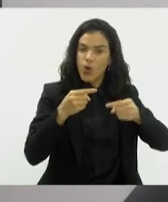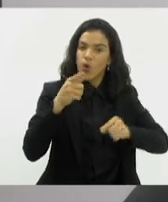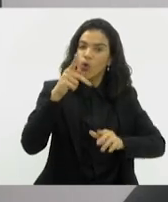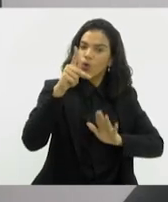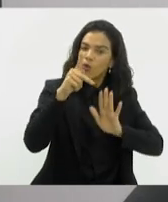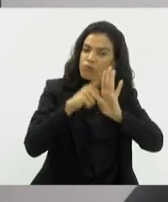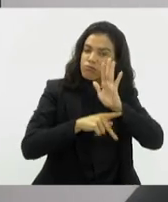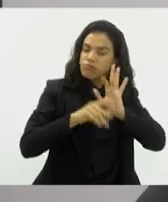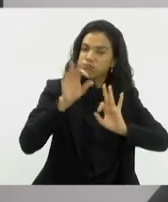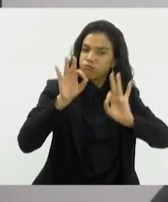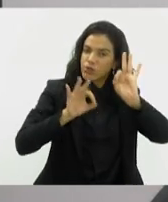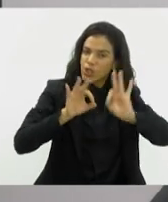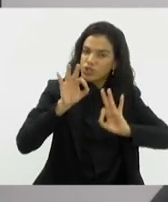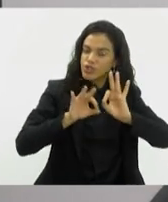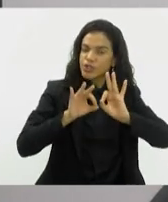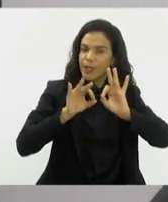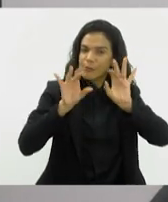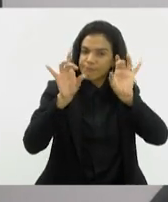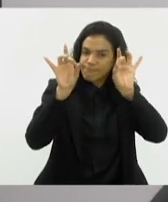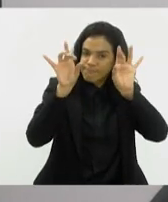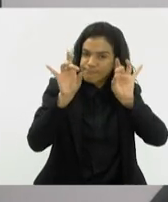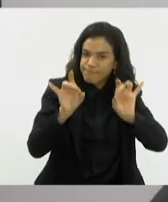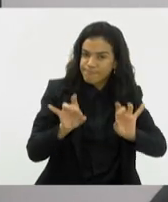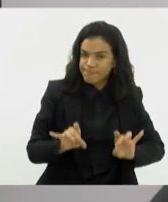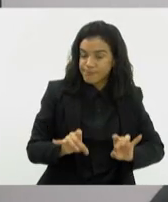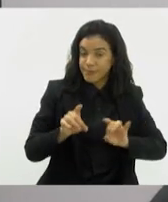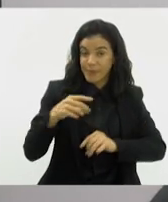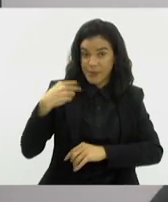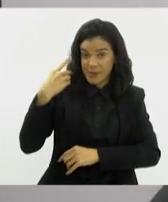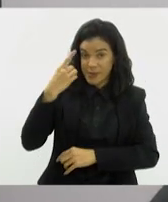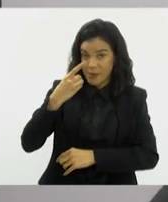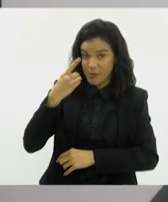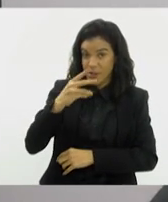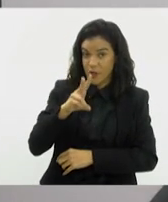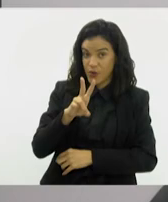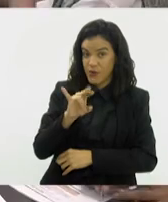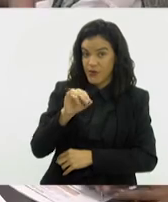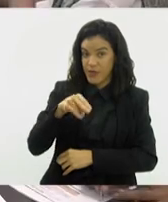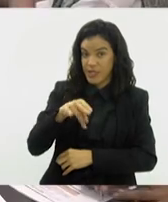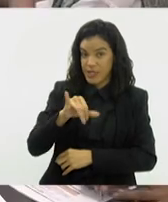projeto específico. Deputado Vinícius Cozolino, que é